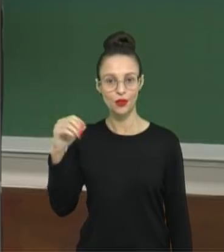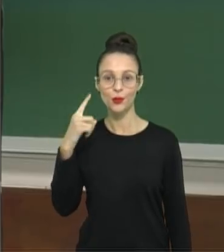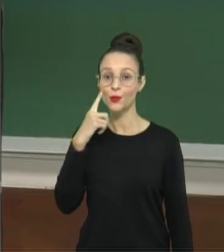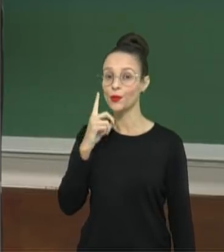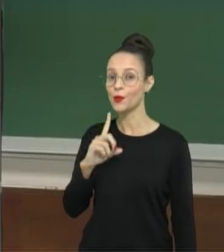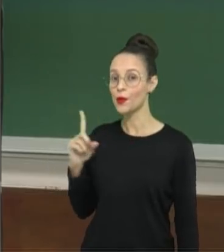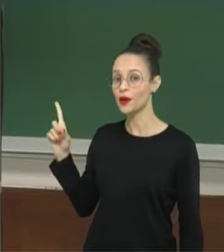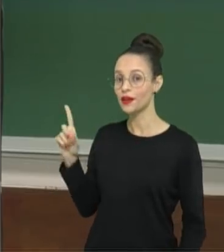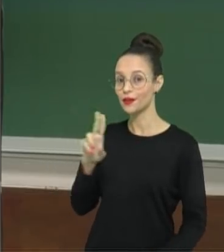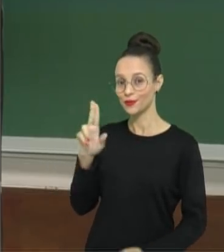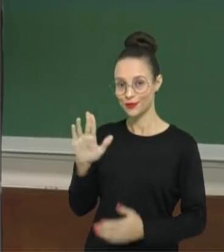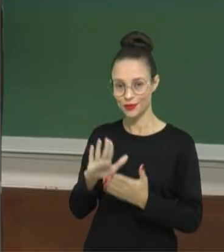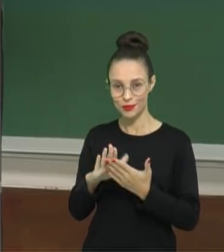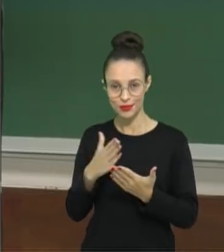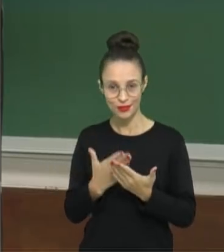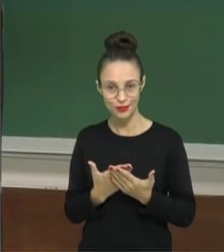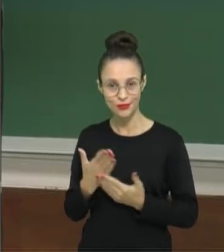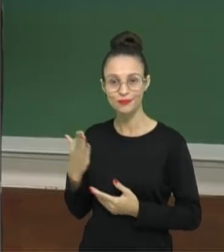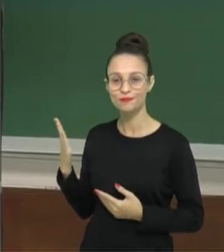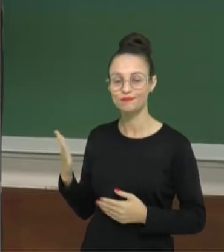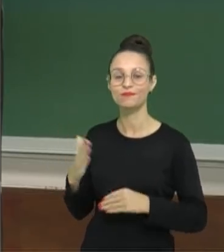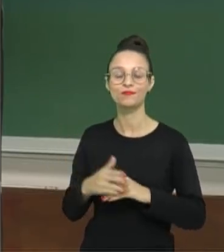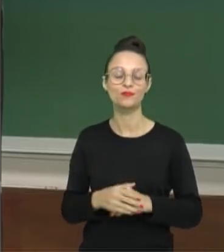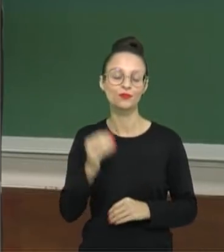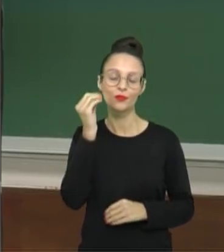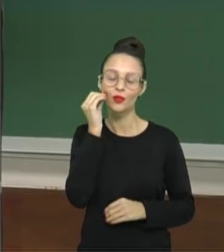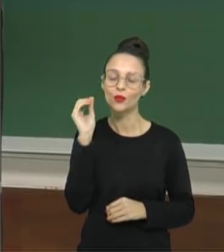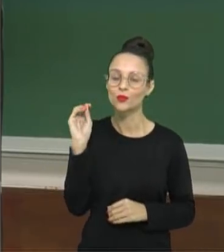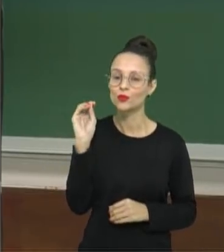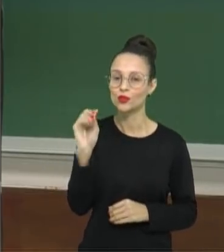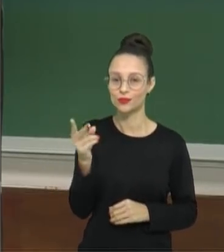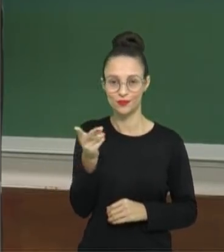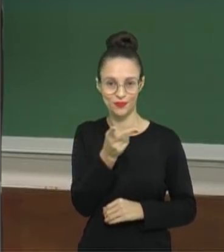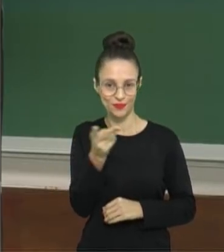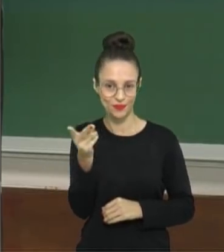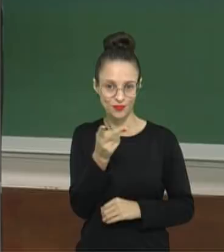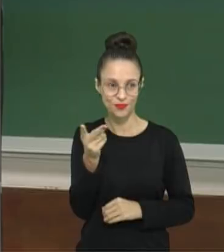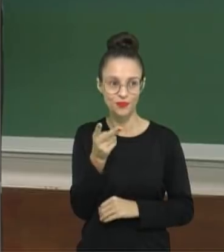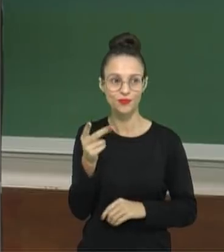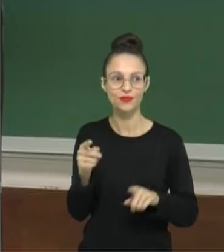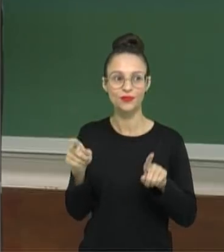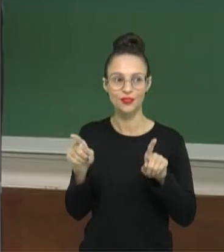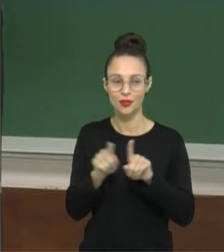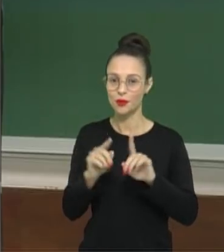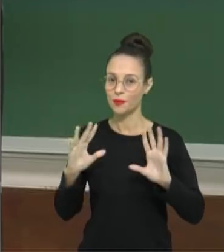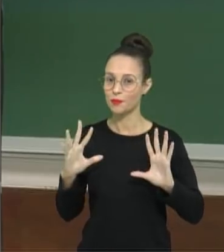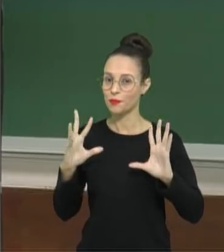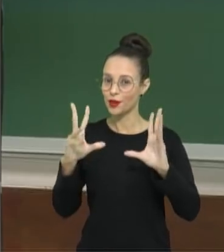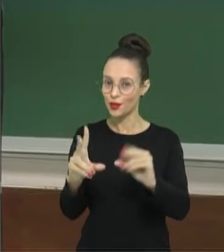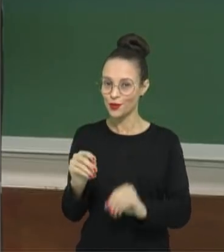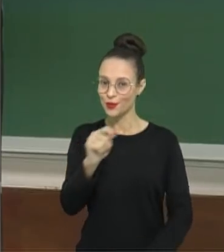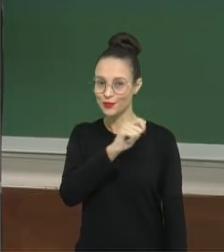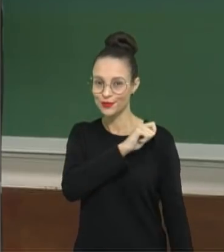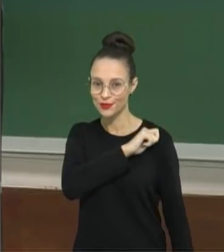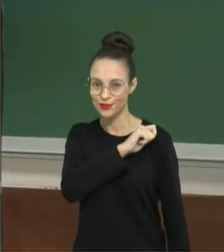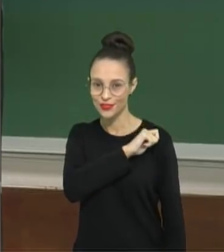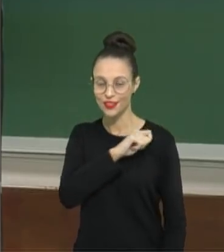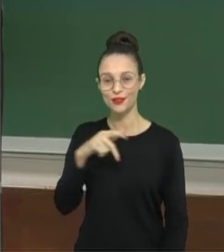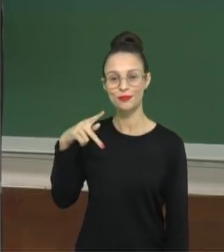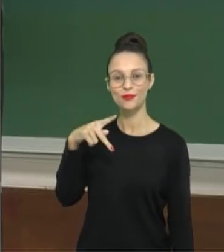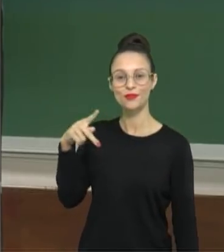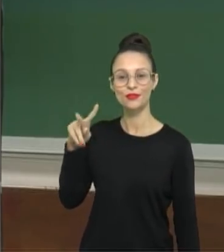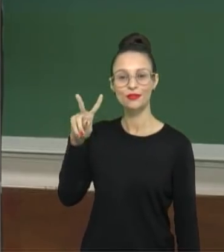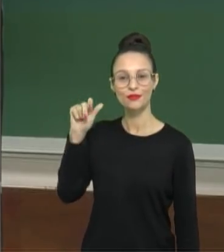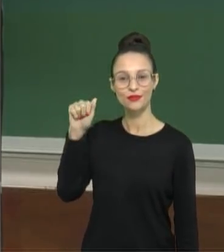Estadual Manuel Romão Neto. Beijo para vocês duas e também para todos os seus alunos, hein, teacher